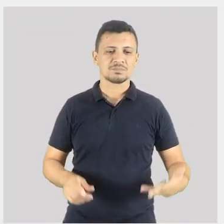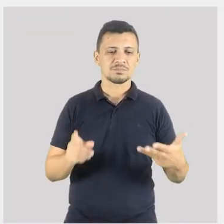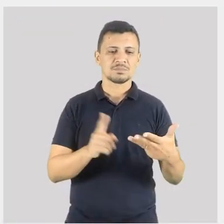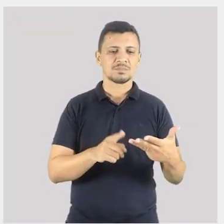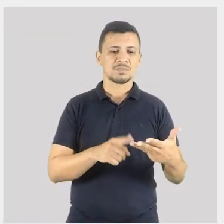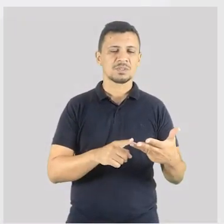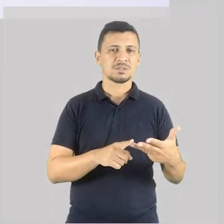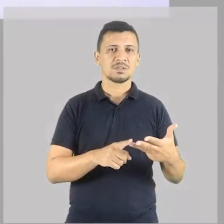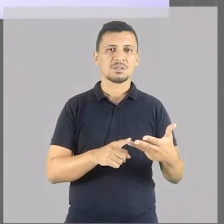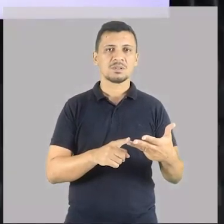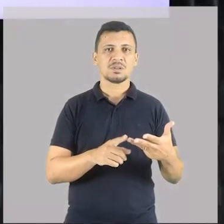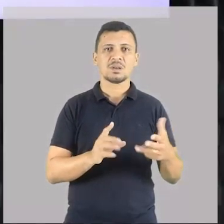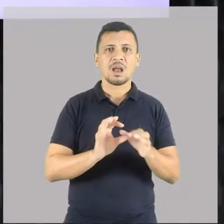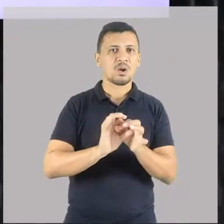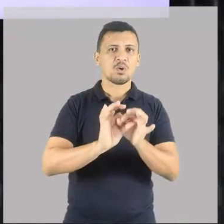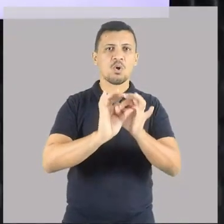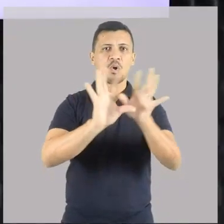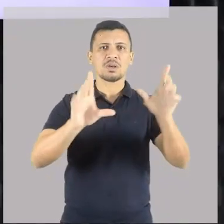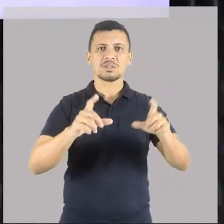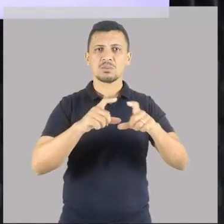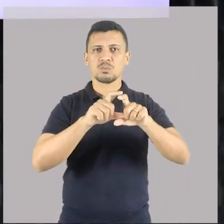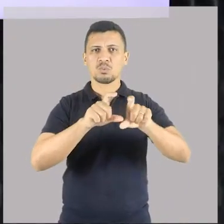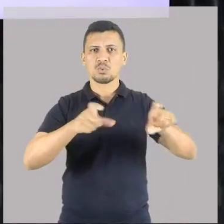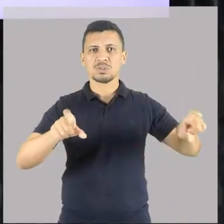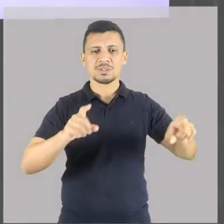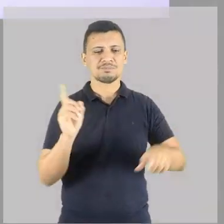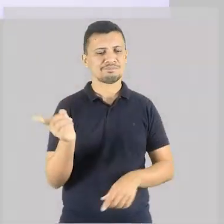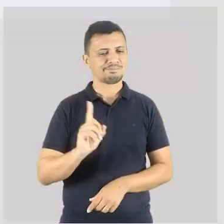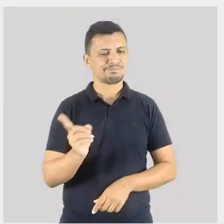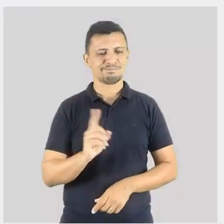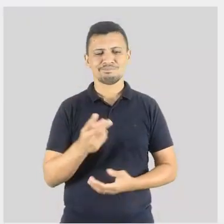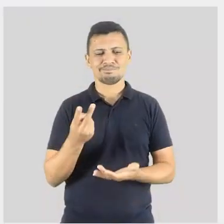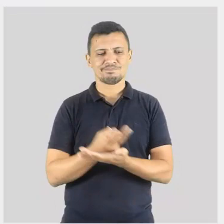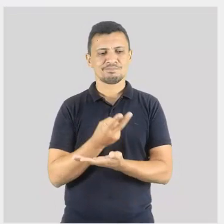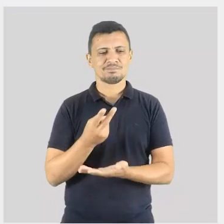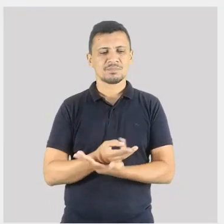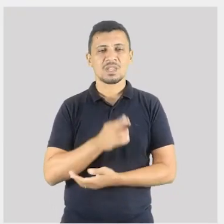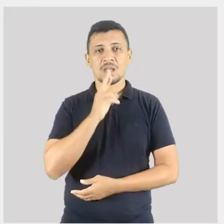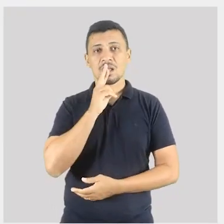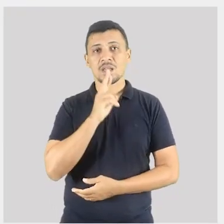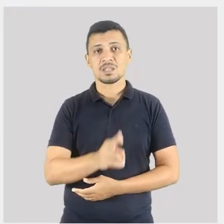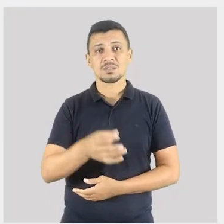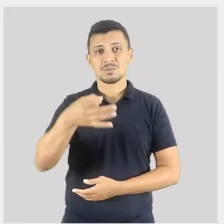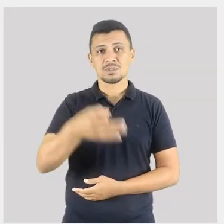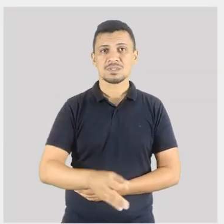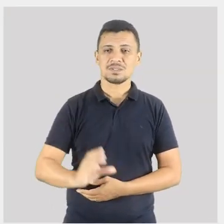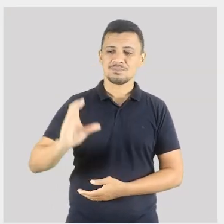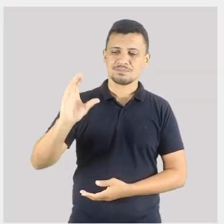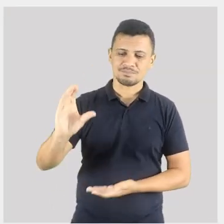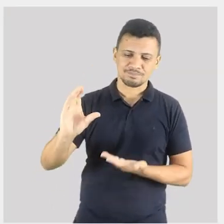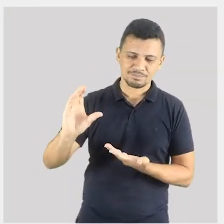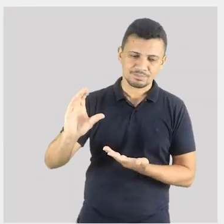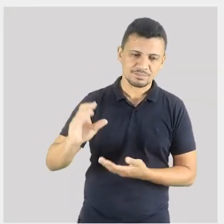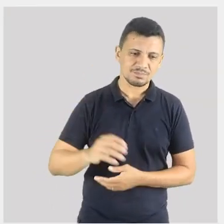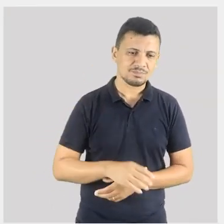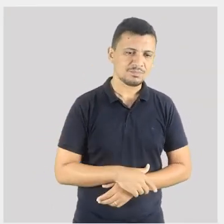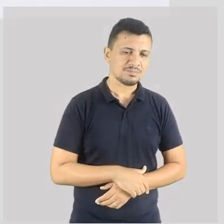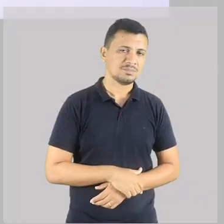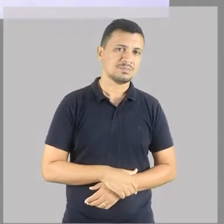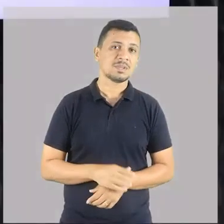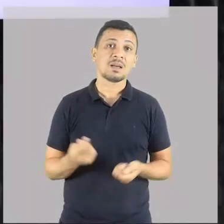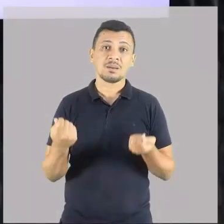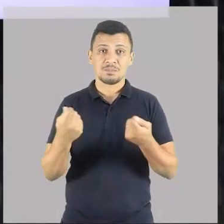dele começa dizendo que é coordenada. Não, a primeira é substantiva. Então, teríamos a opção correta, letra C de casa. Tá?